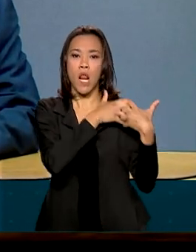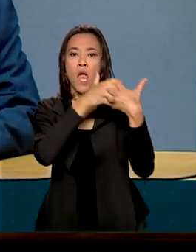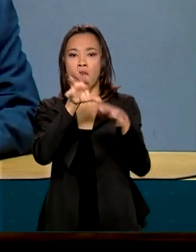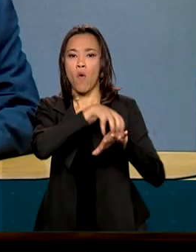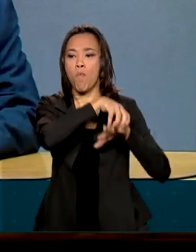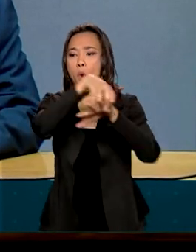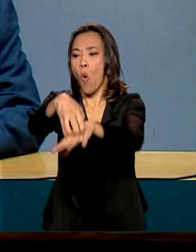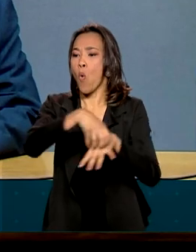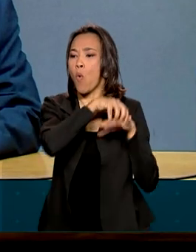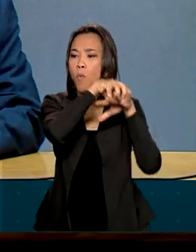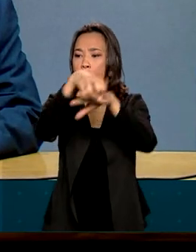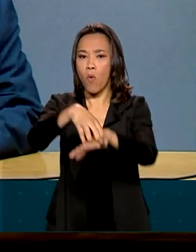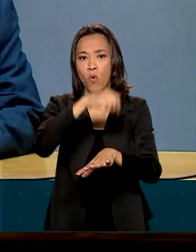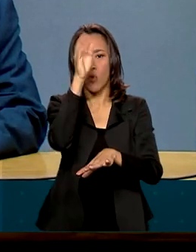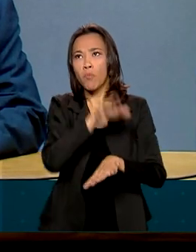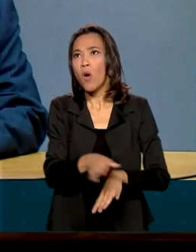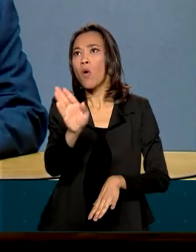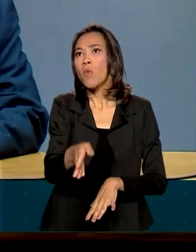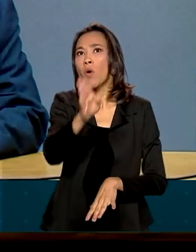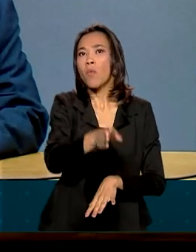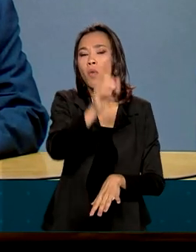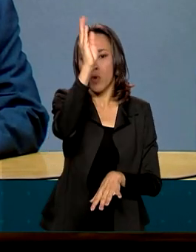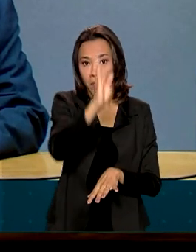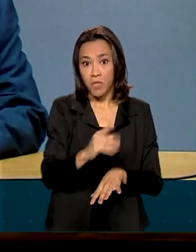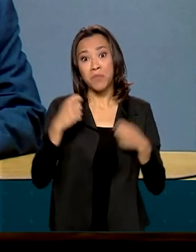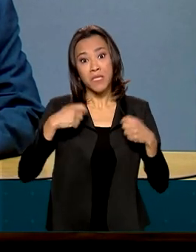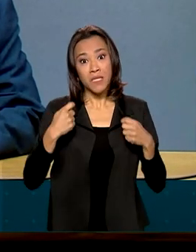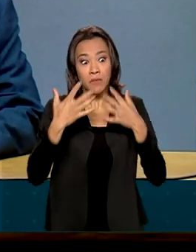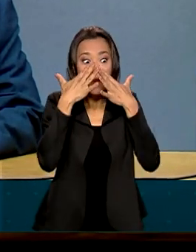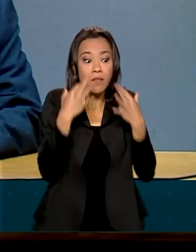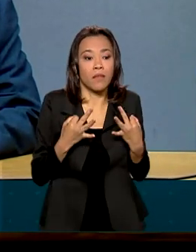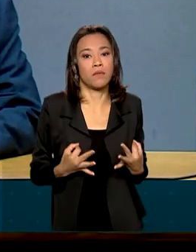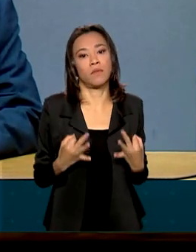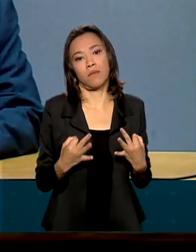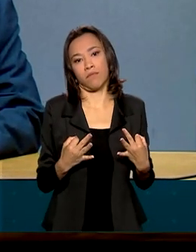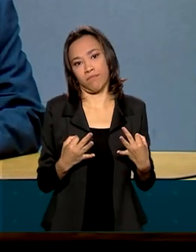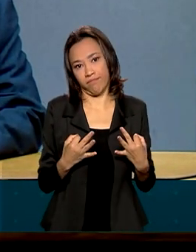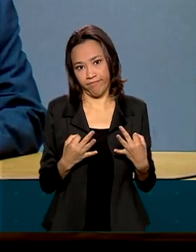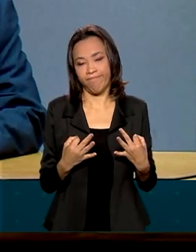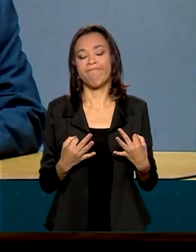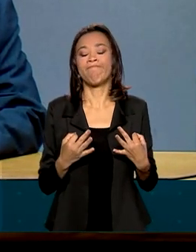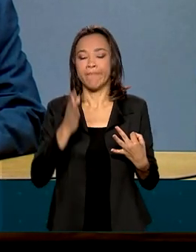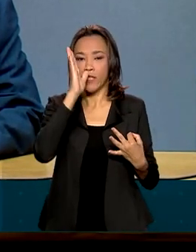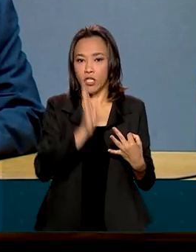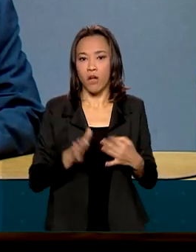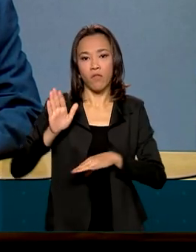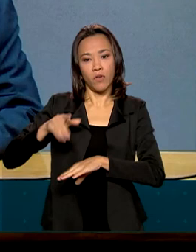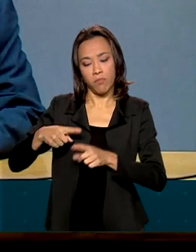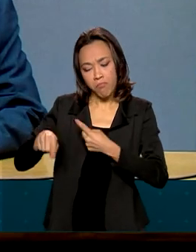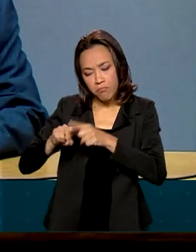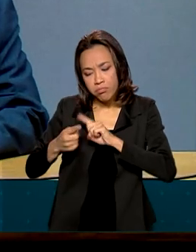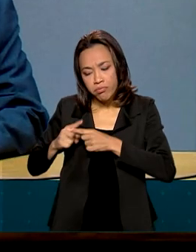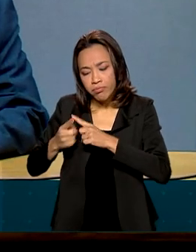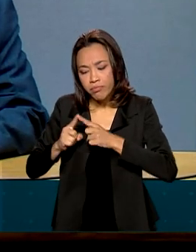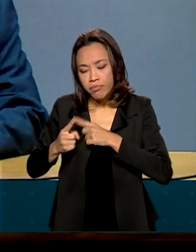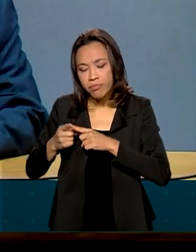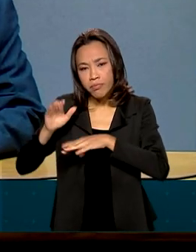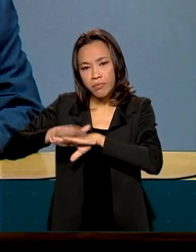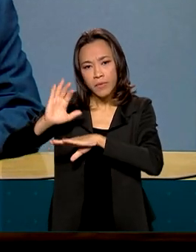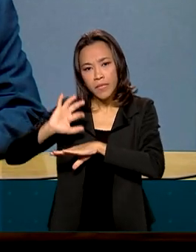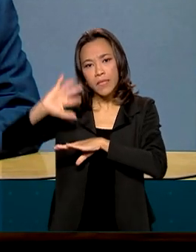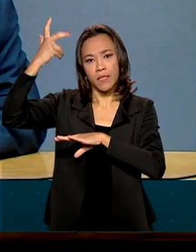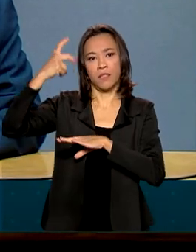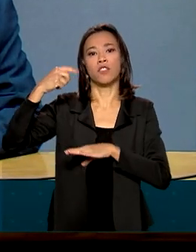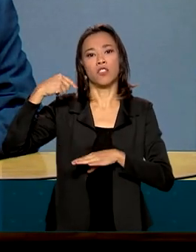pelo Brasil merece ter uma atenção da nossa parte. Foi decidido então um auxílio aos